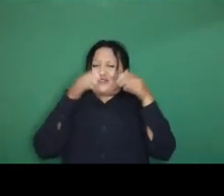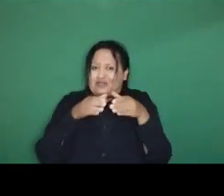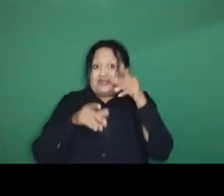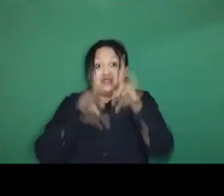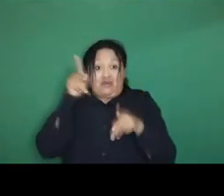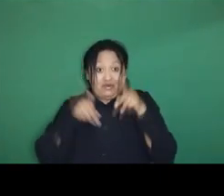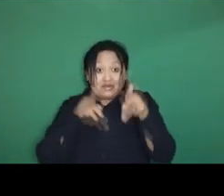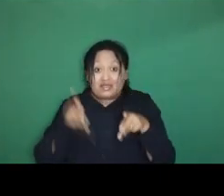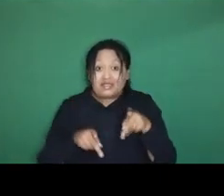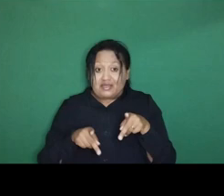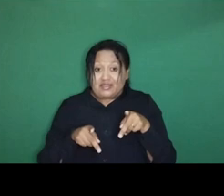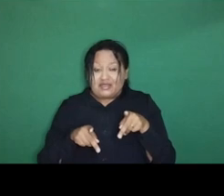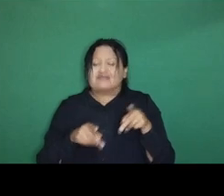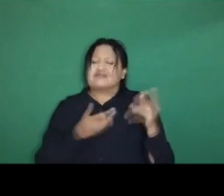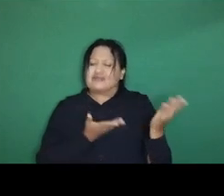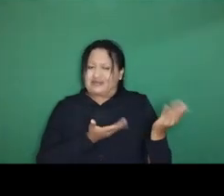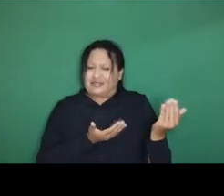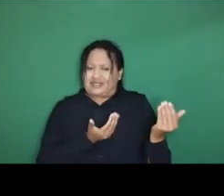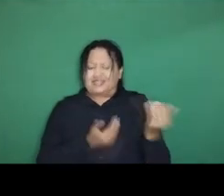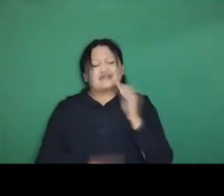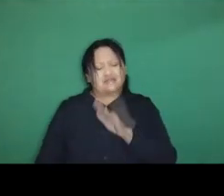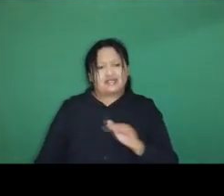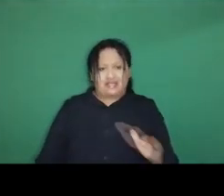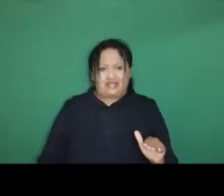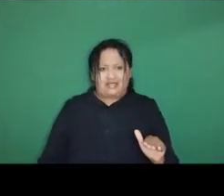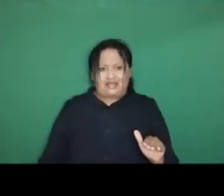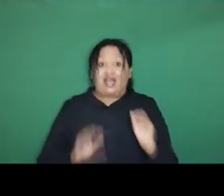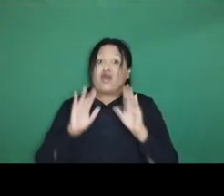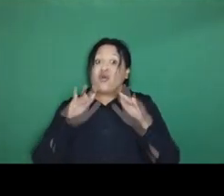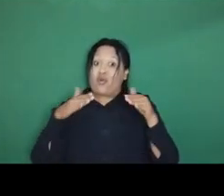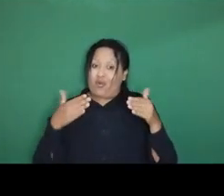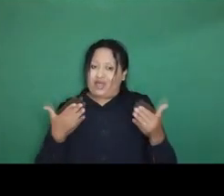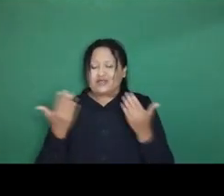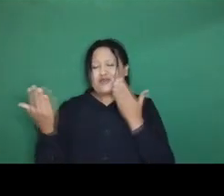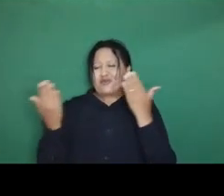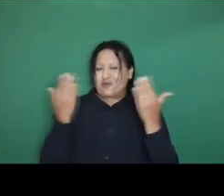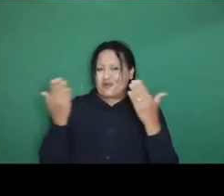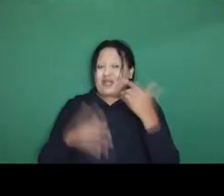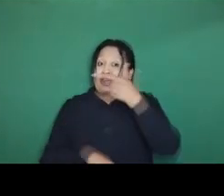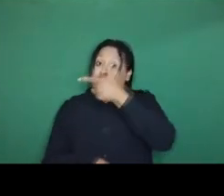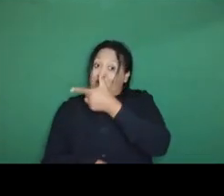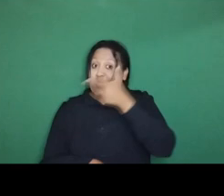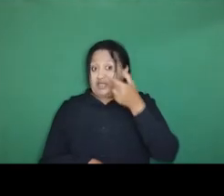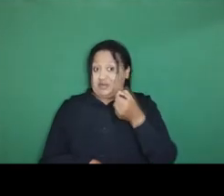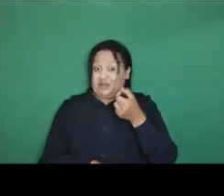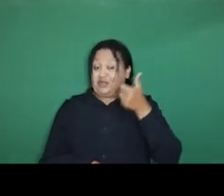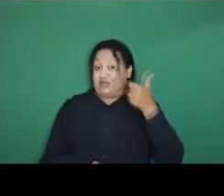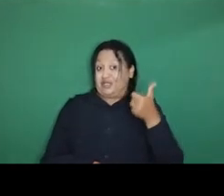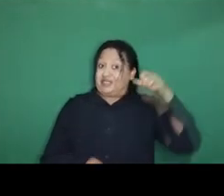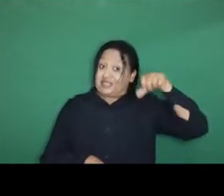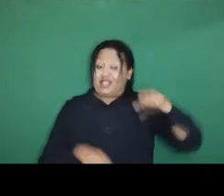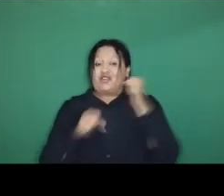população jovem né de crianças tá quando a gente compara com o ano de 2019 então